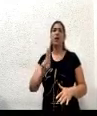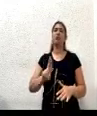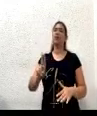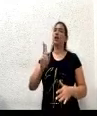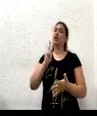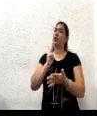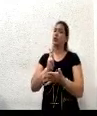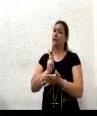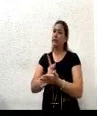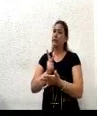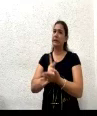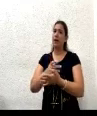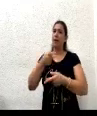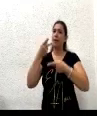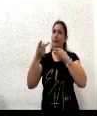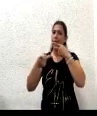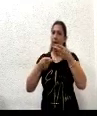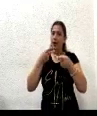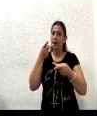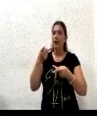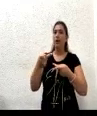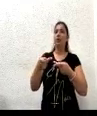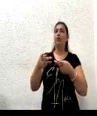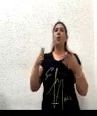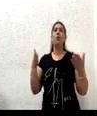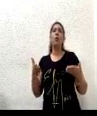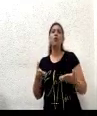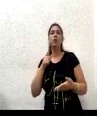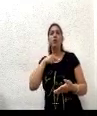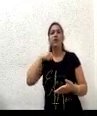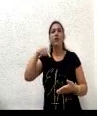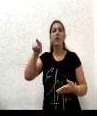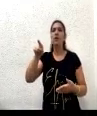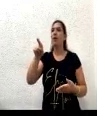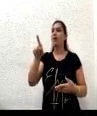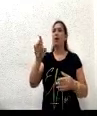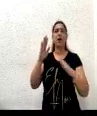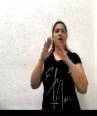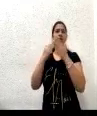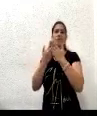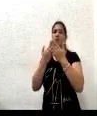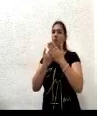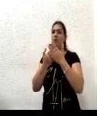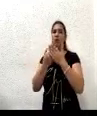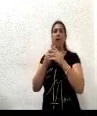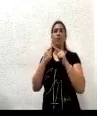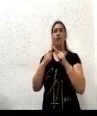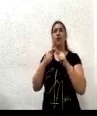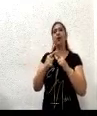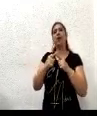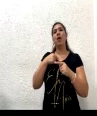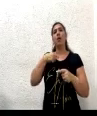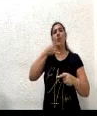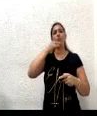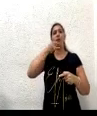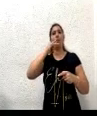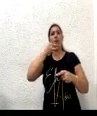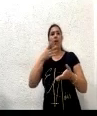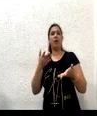várias vezes pessoal falando, hoje não vou entrar na aula porque vou tomar um corotinho, não sei o quê. É